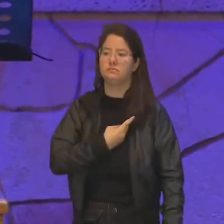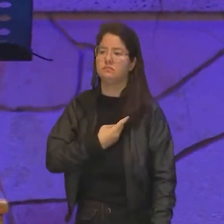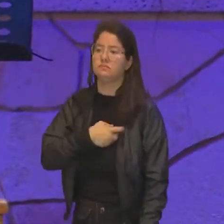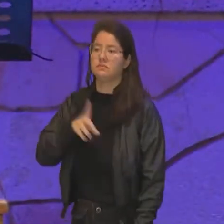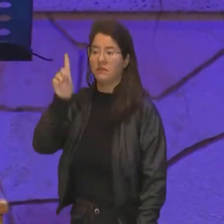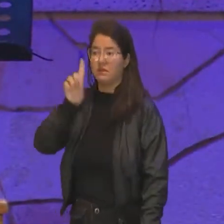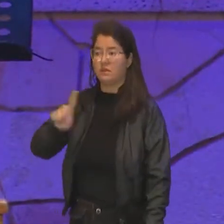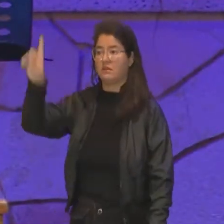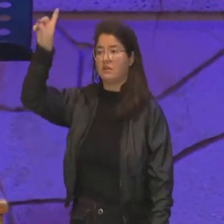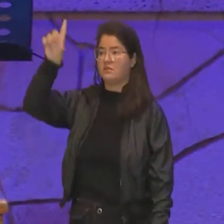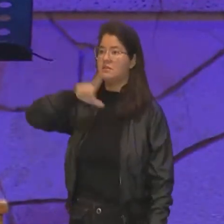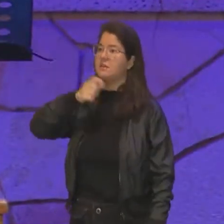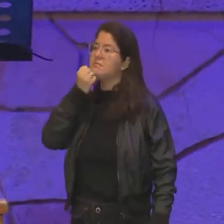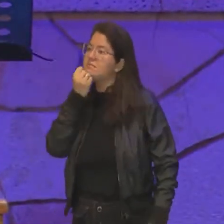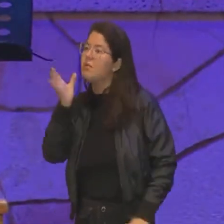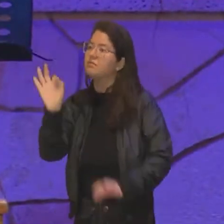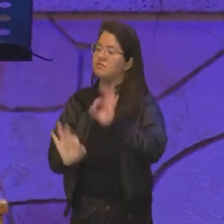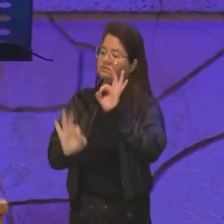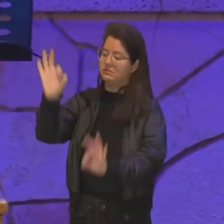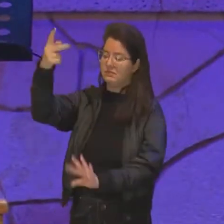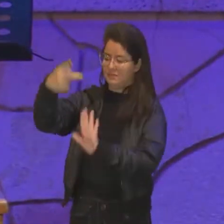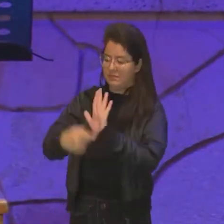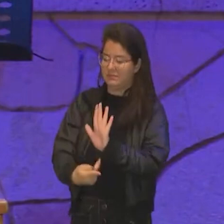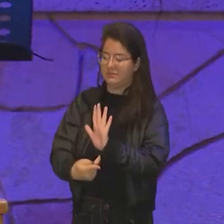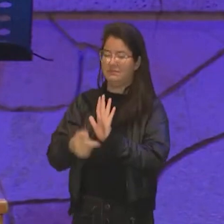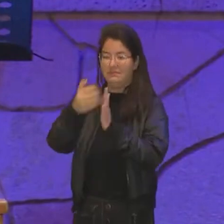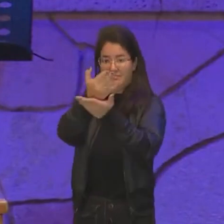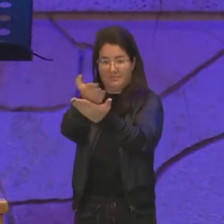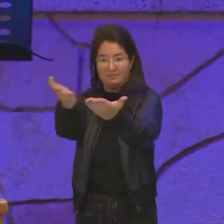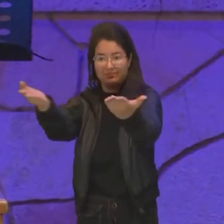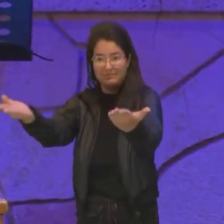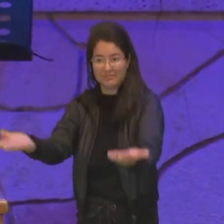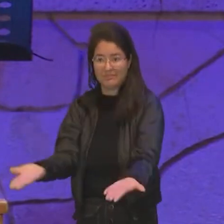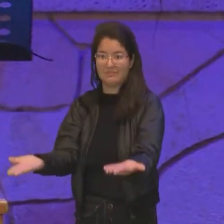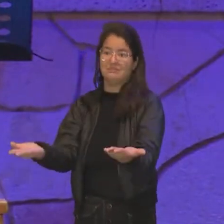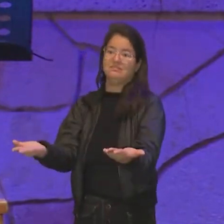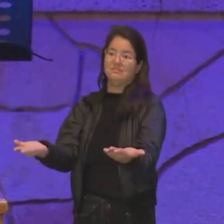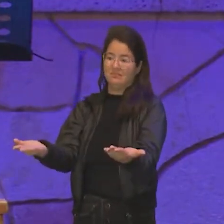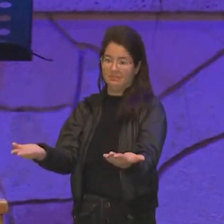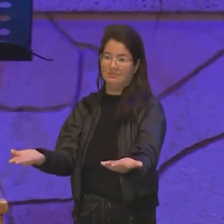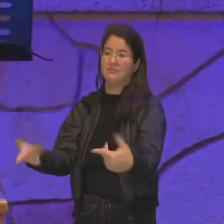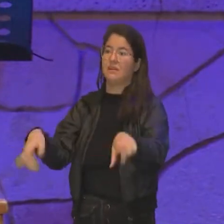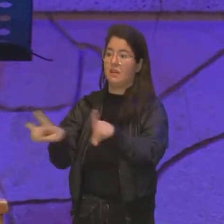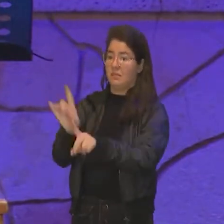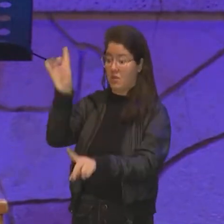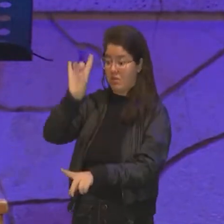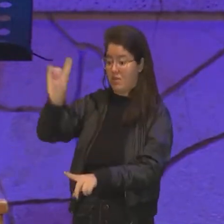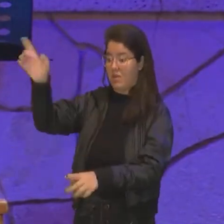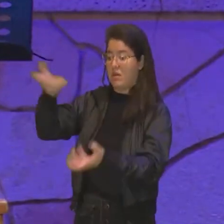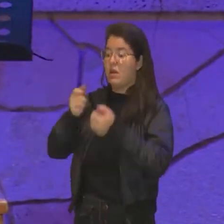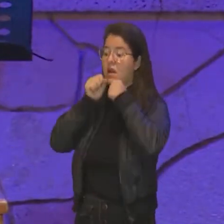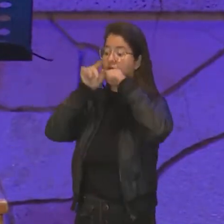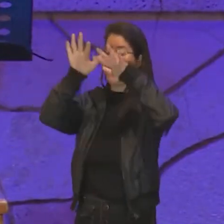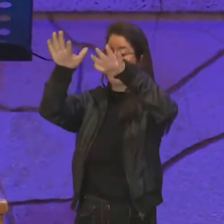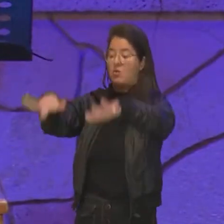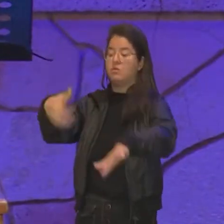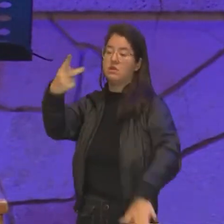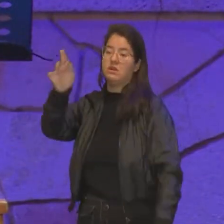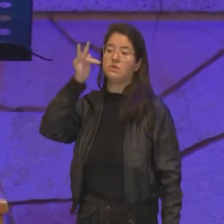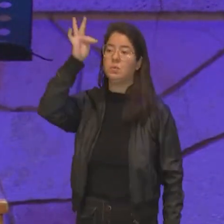o Deus que tem bons planos para nós, para você, e o Deus que quer abençoar o seu